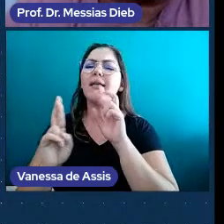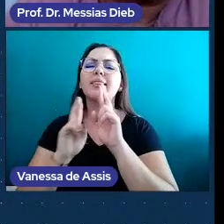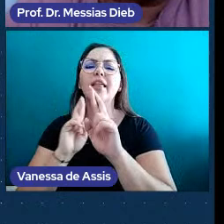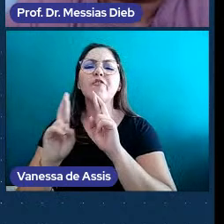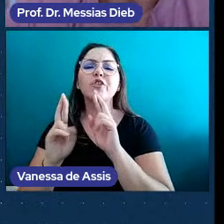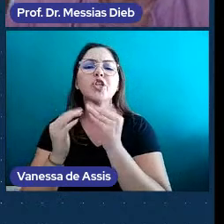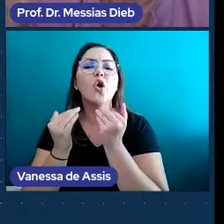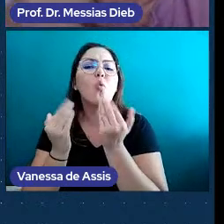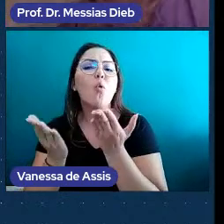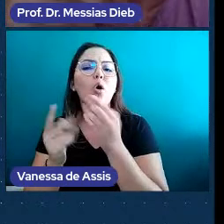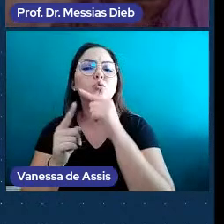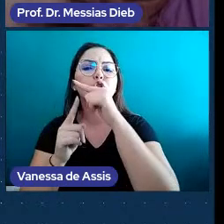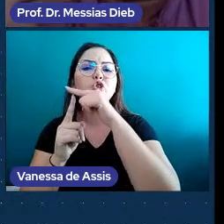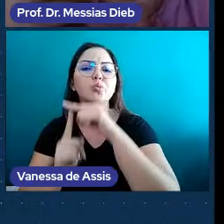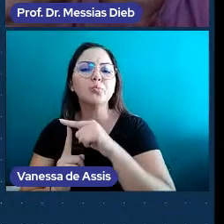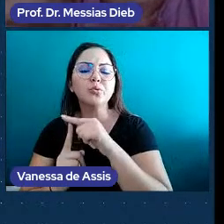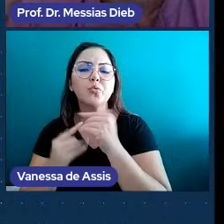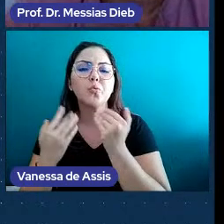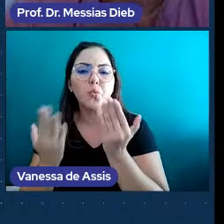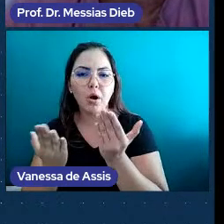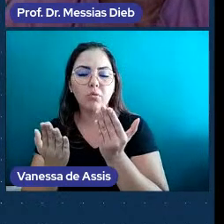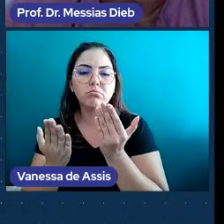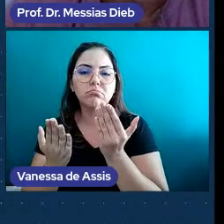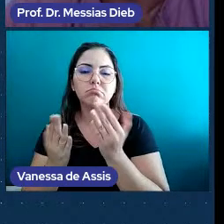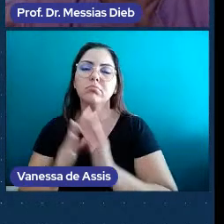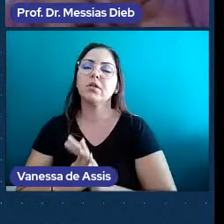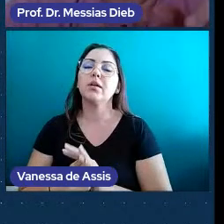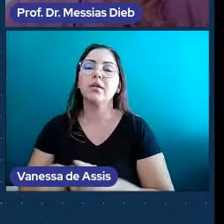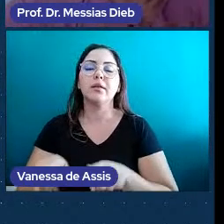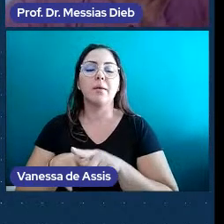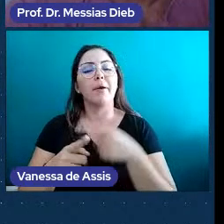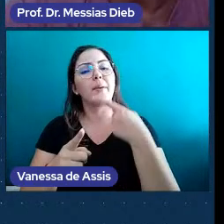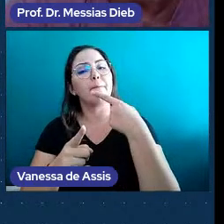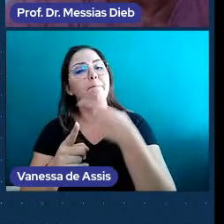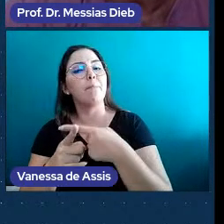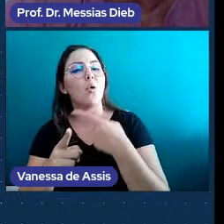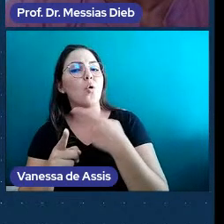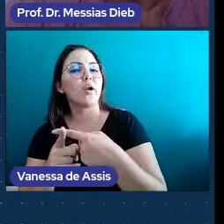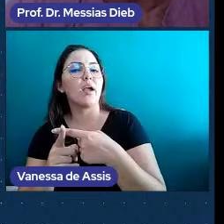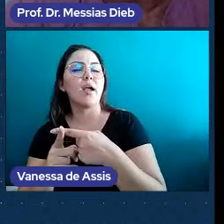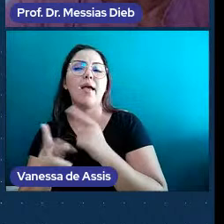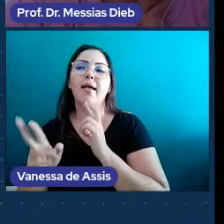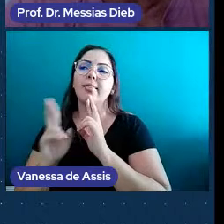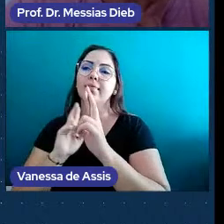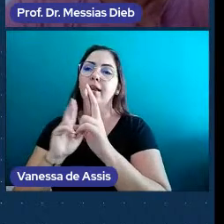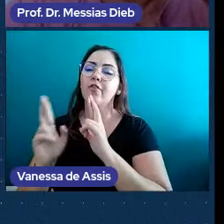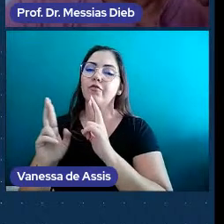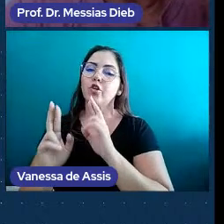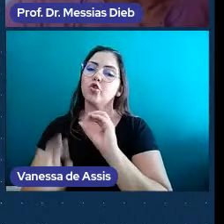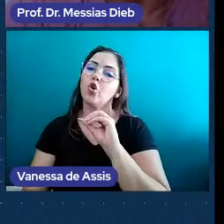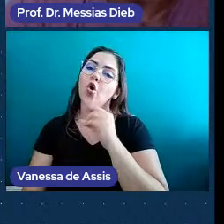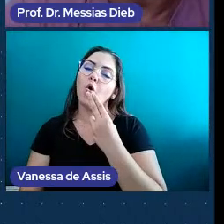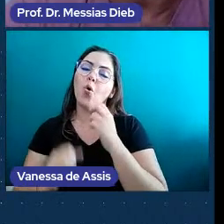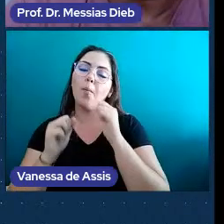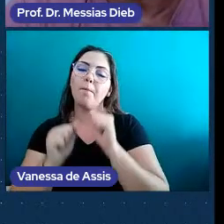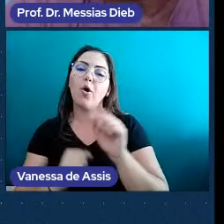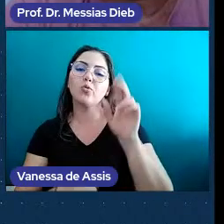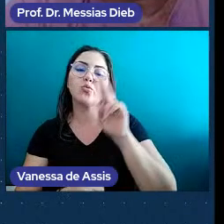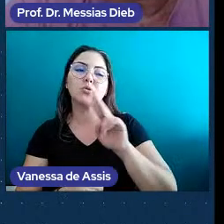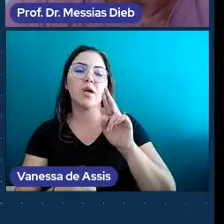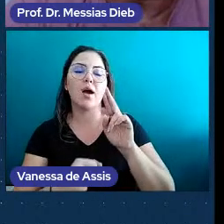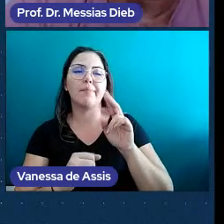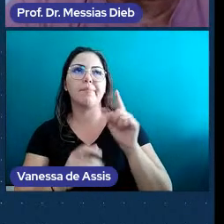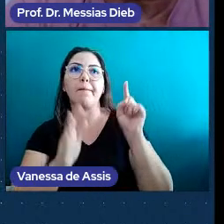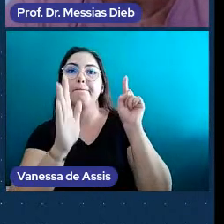realizar? Por que que você vai realizar entrevista se você poderia também utilizar o questionário, você poderia